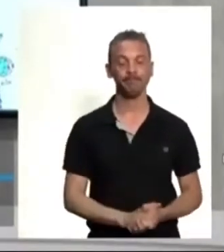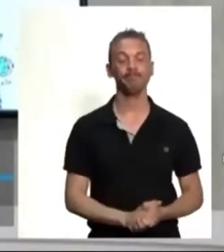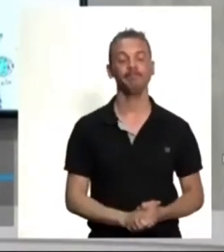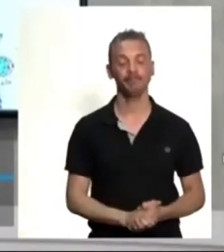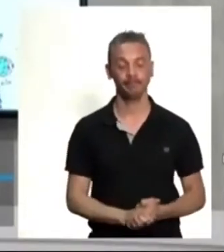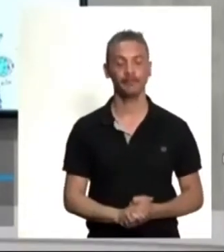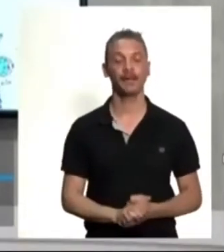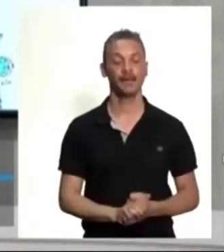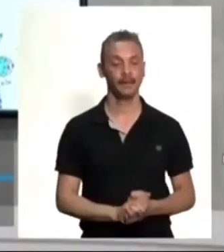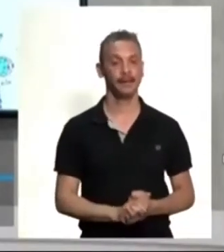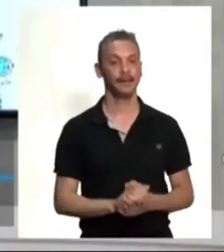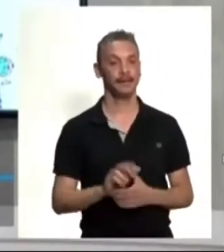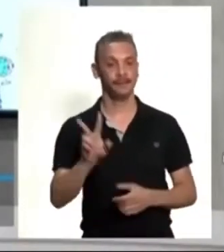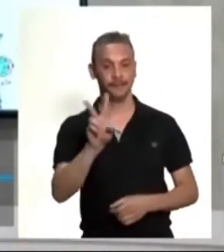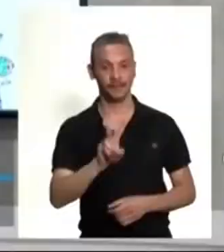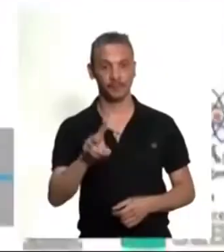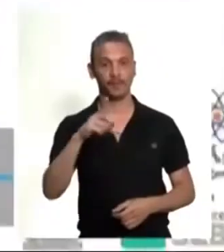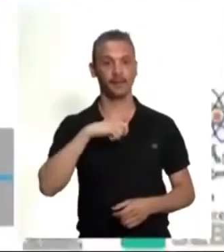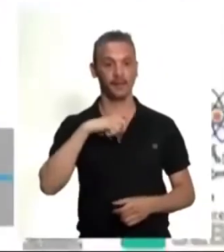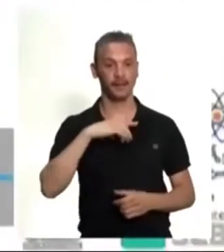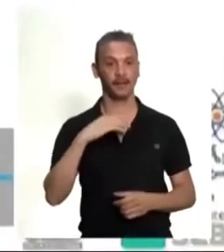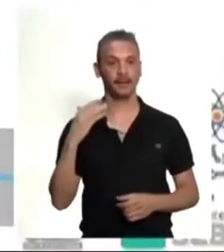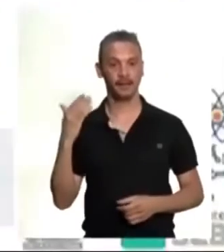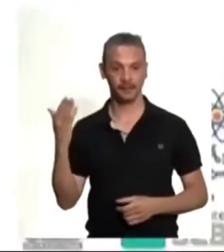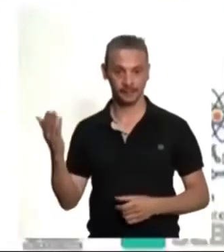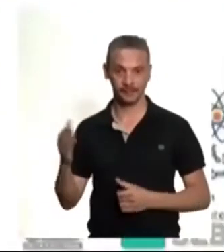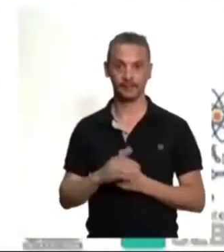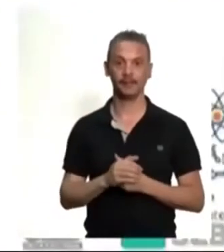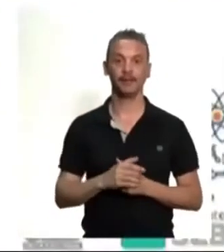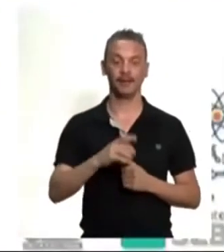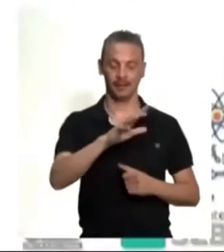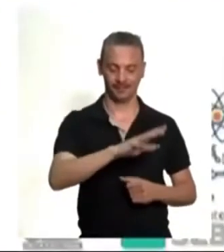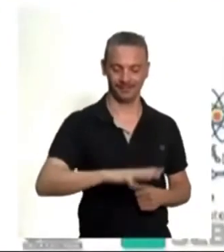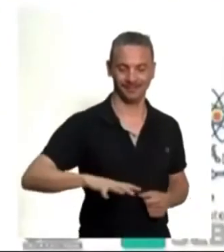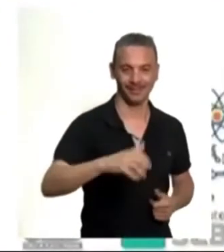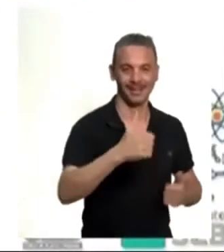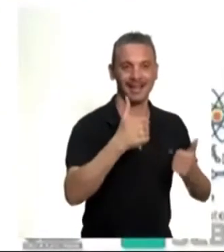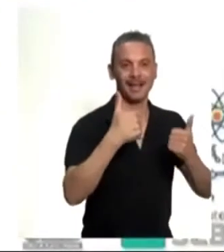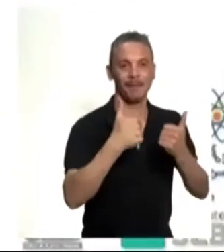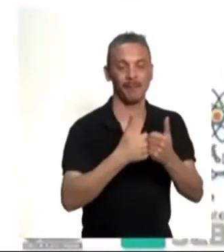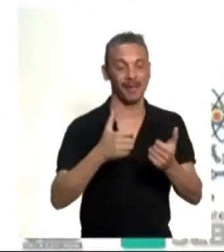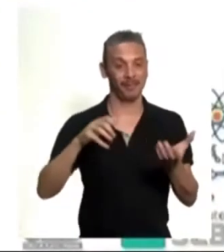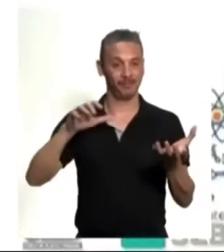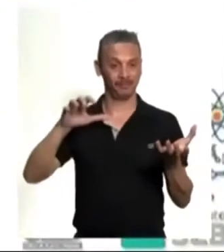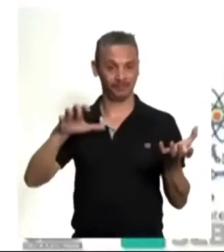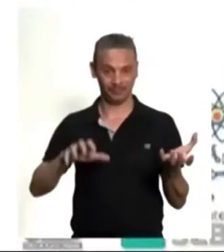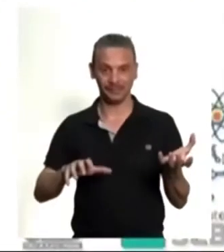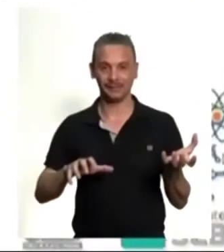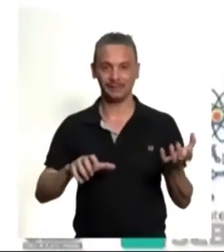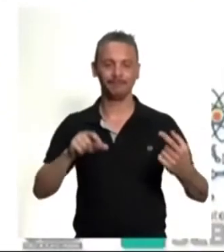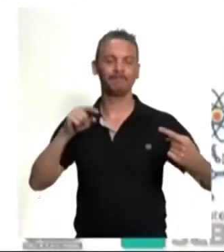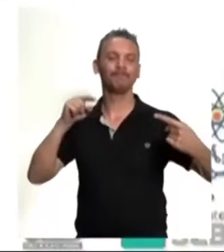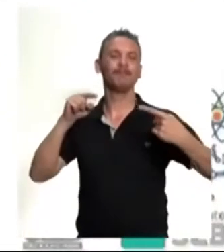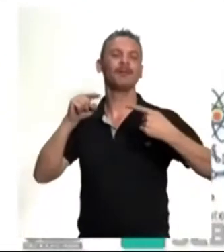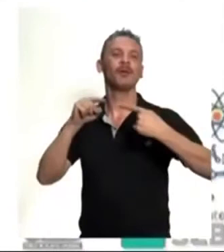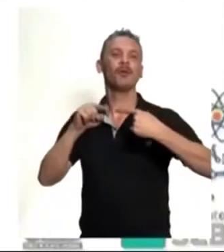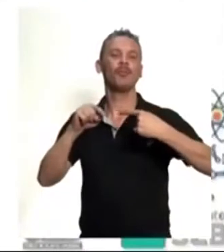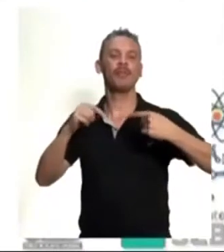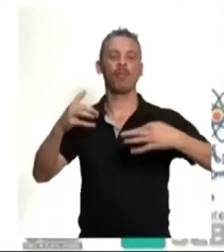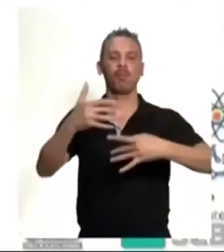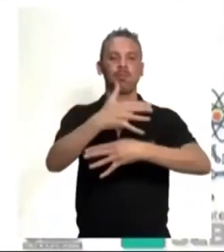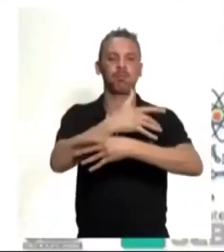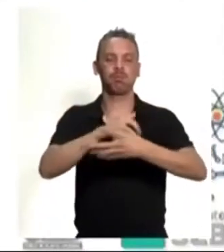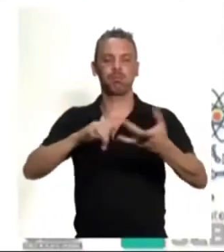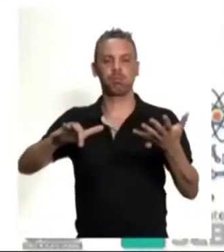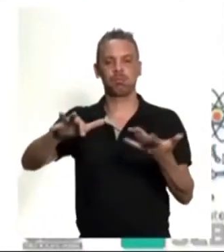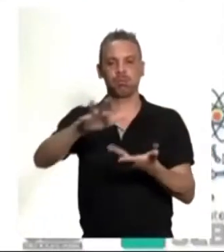vestibular, A configuração do espaço urbano da região do entorno do Distrito Federal assemelha-se às demais